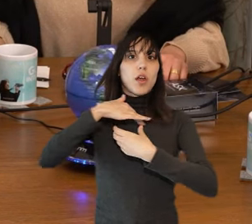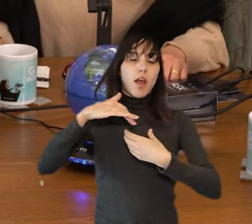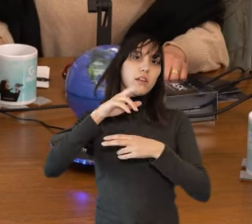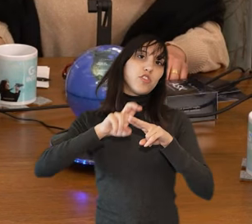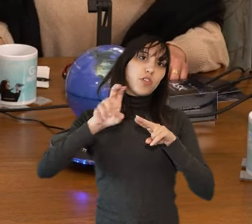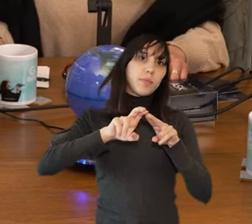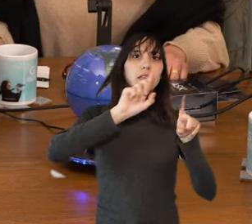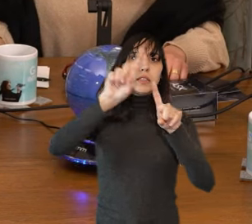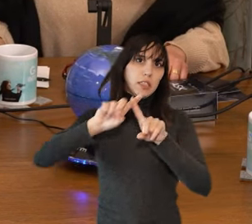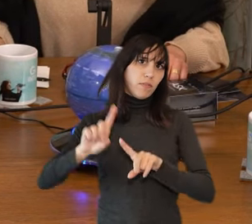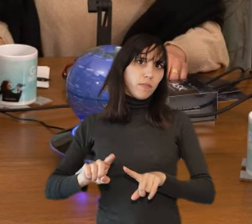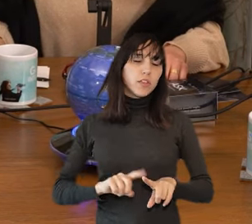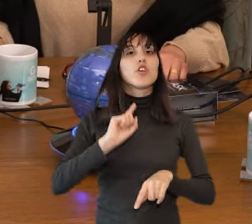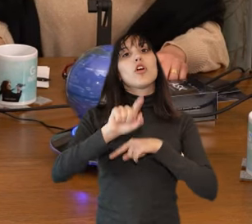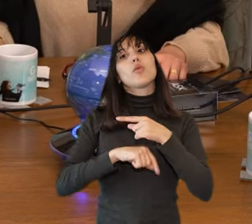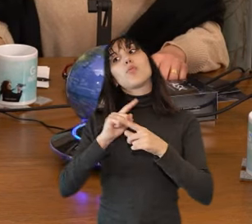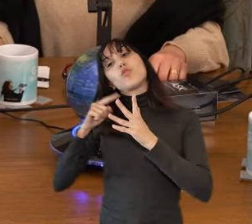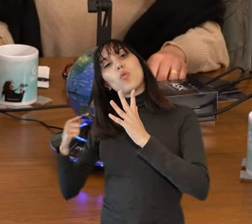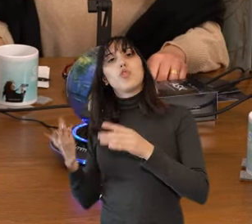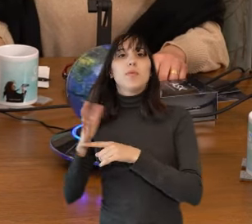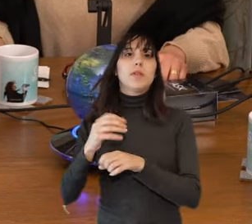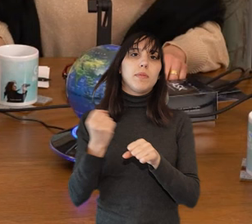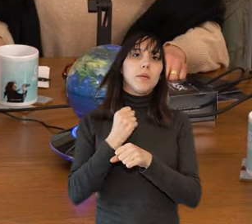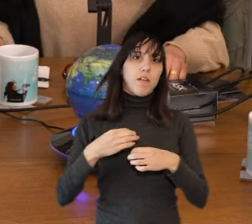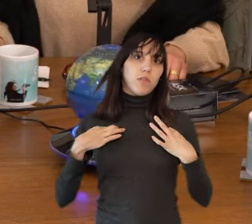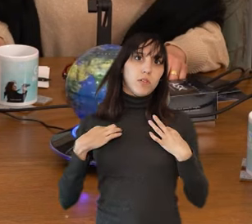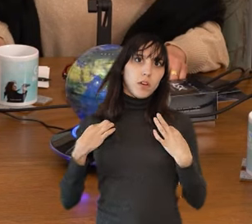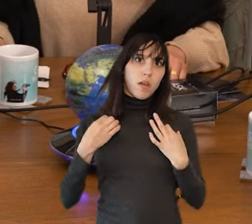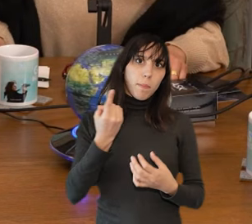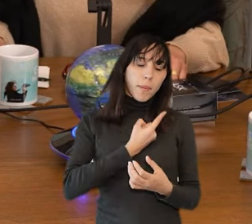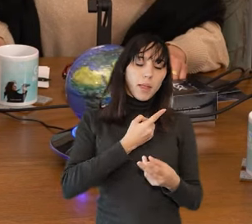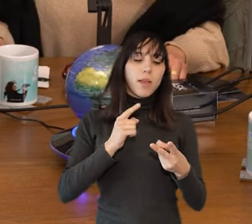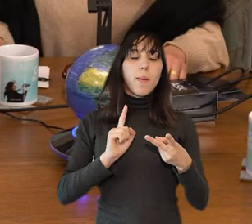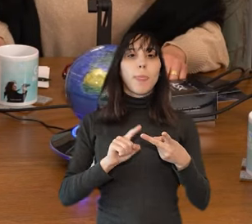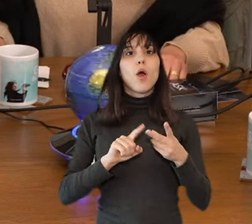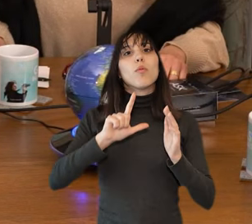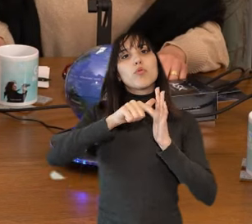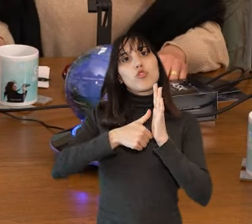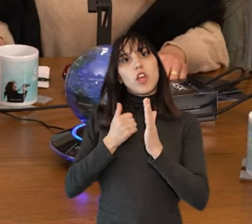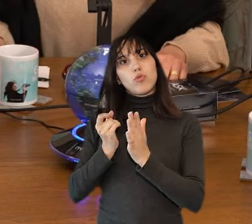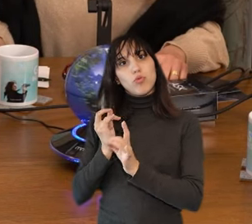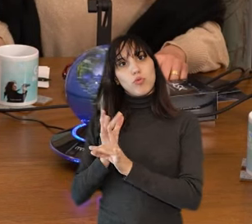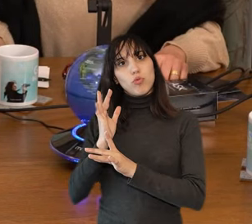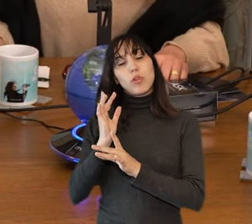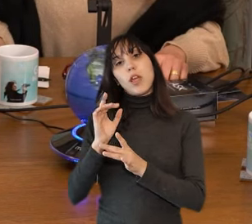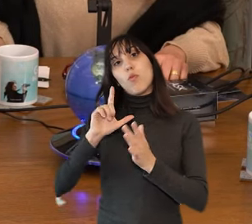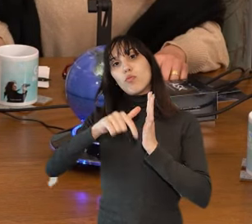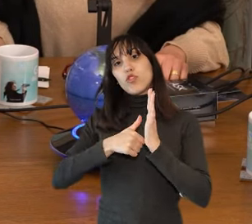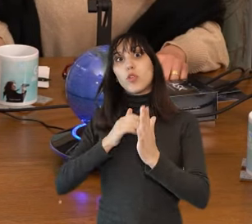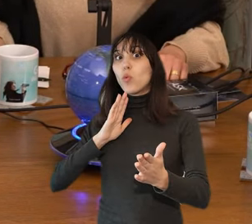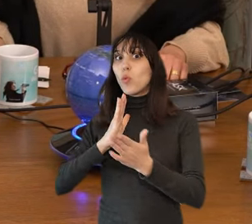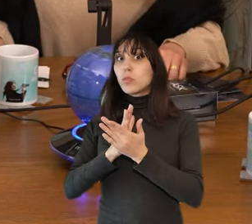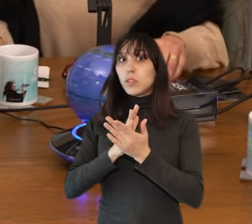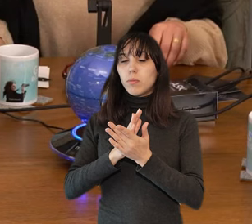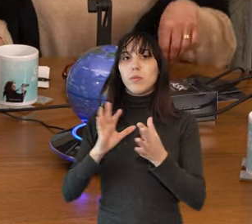disciplinares não é Depois temos outros requisitos como o trabalho de voluntariado temos um capstone Project que é um um projeto final de